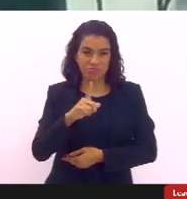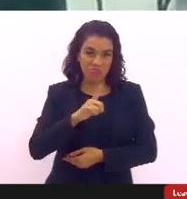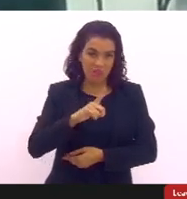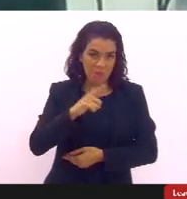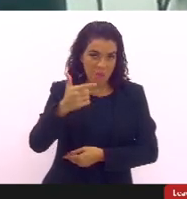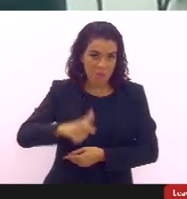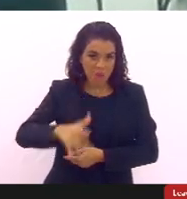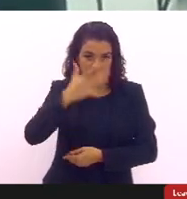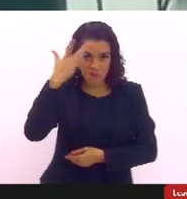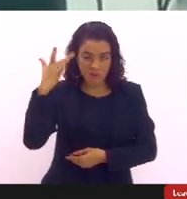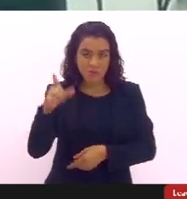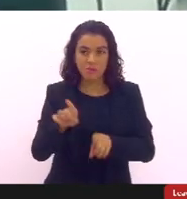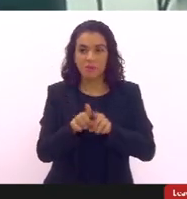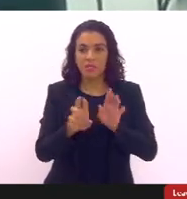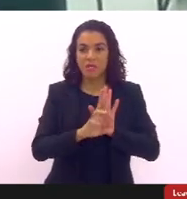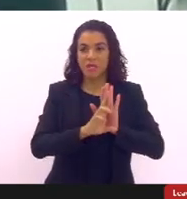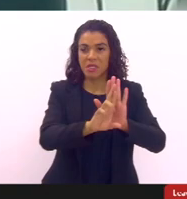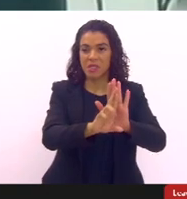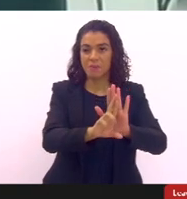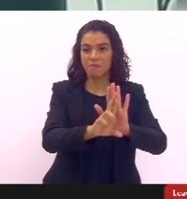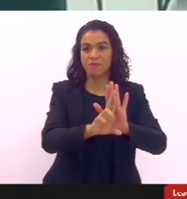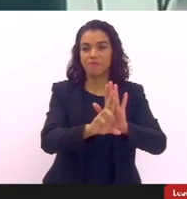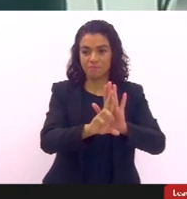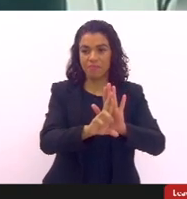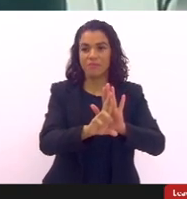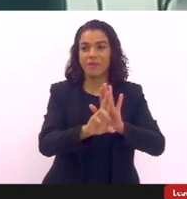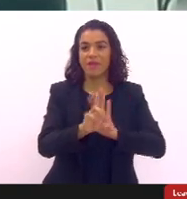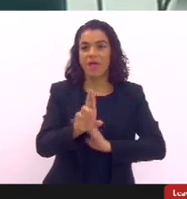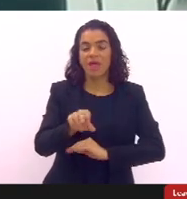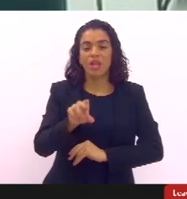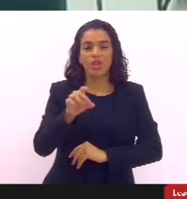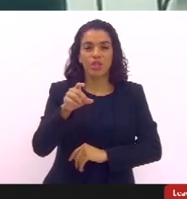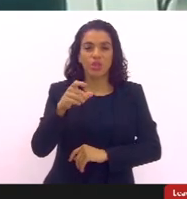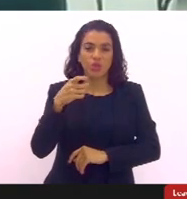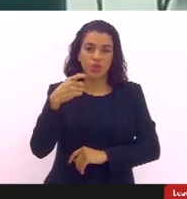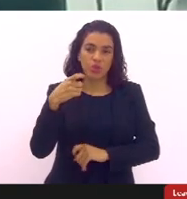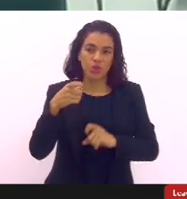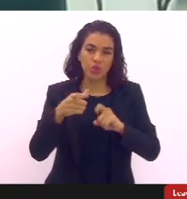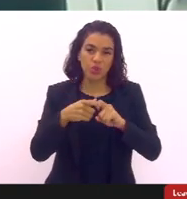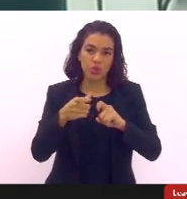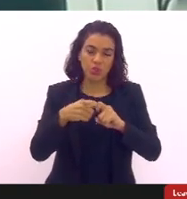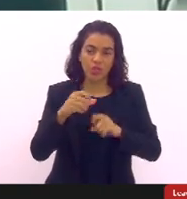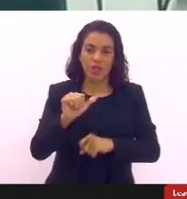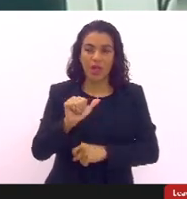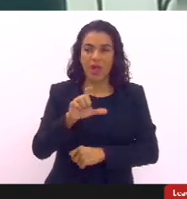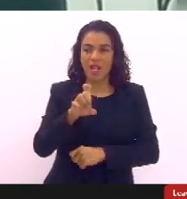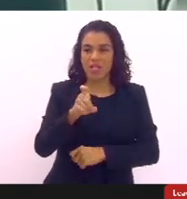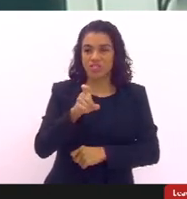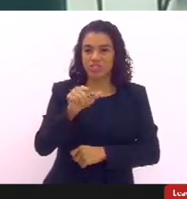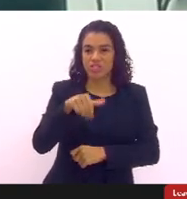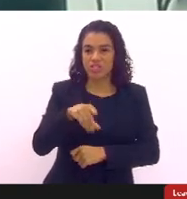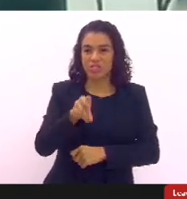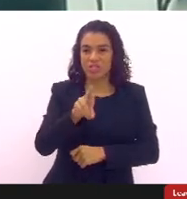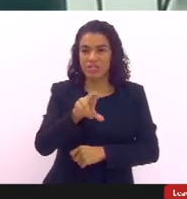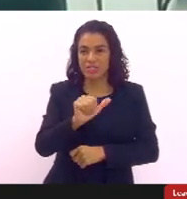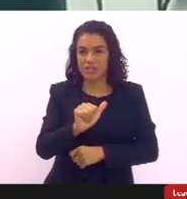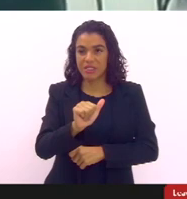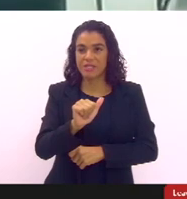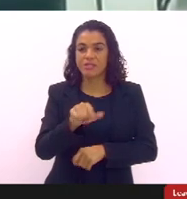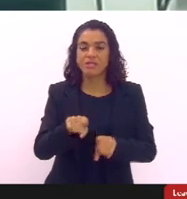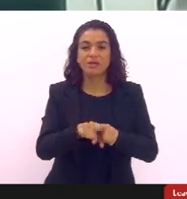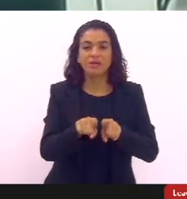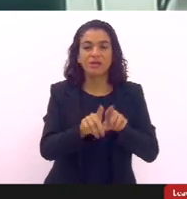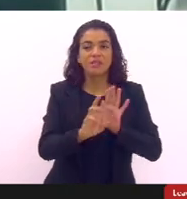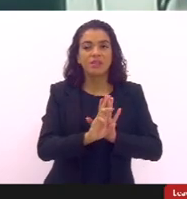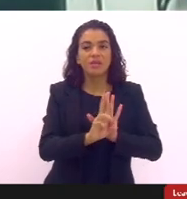Público, representante da academia, na pessoa da doutora Alexandra, se tiver mais alguém, e também